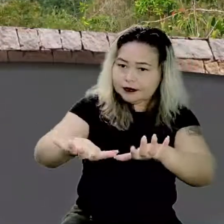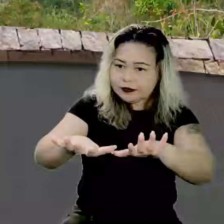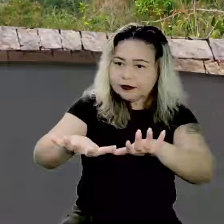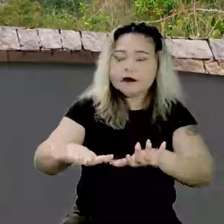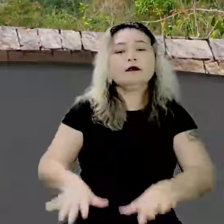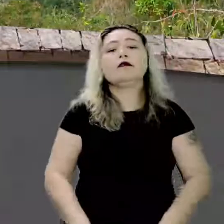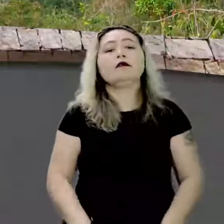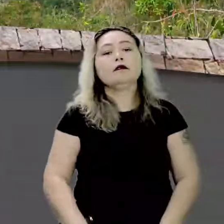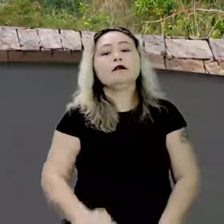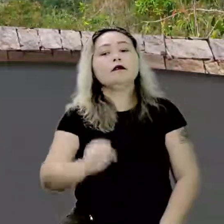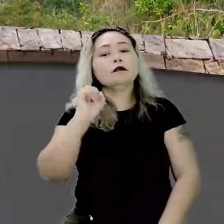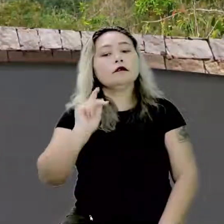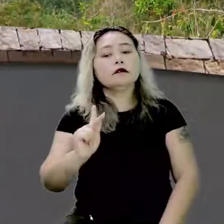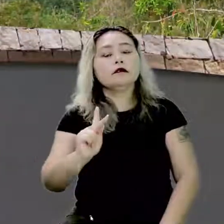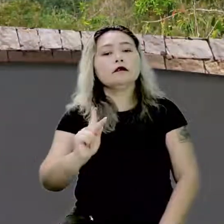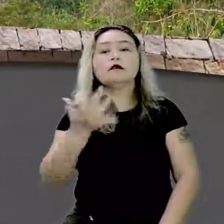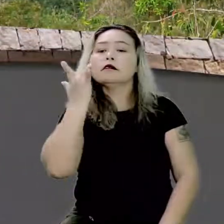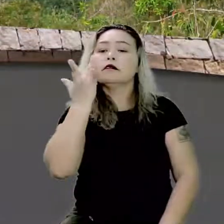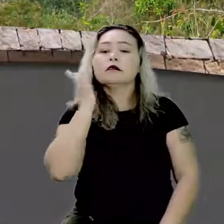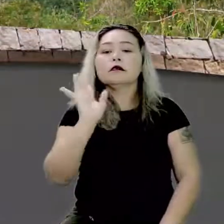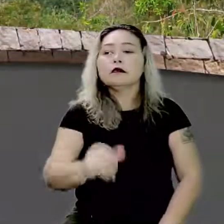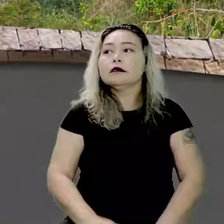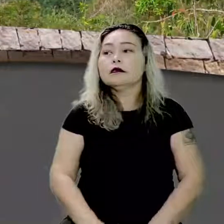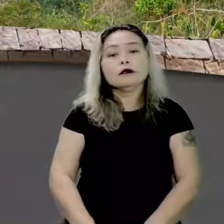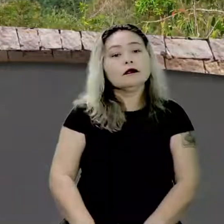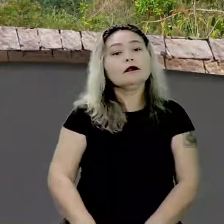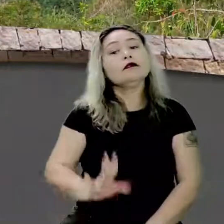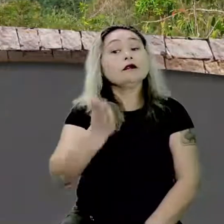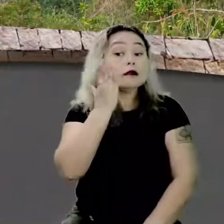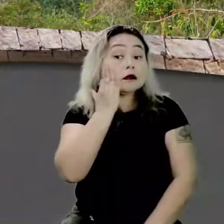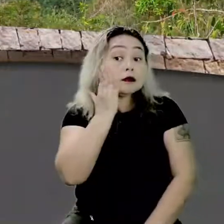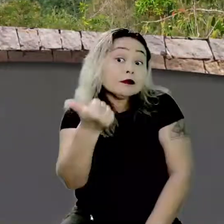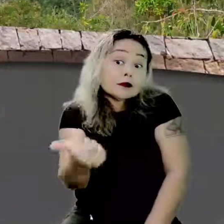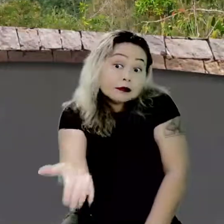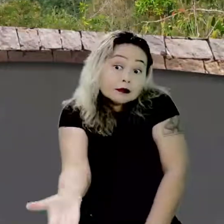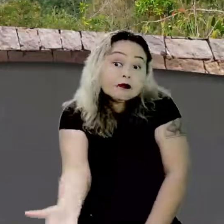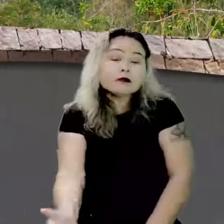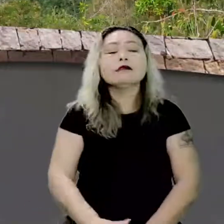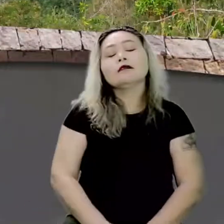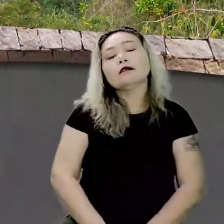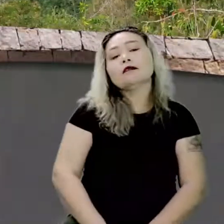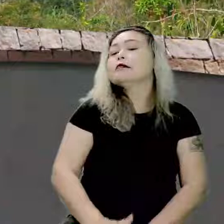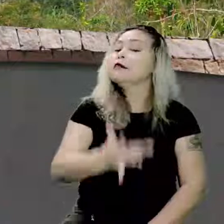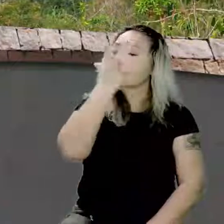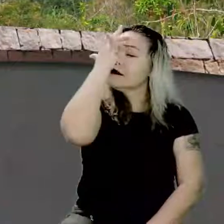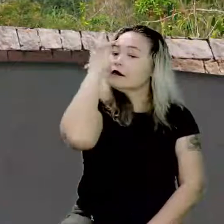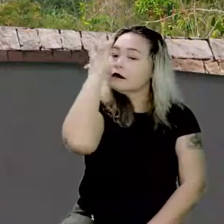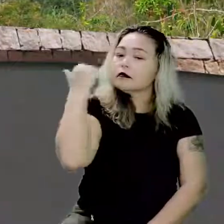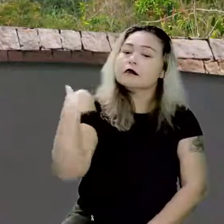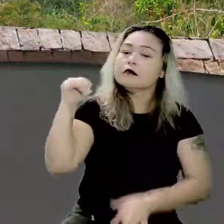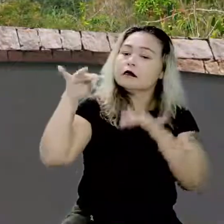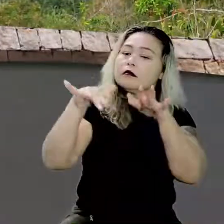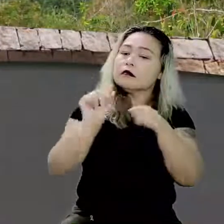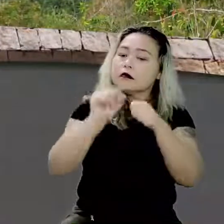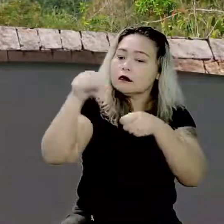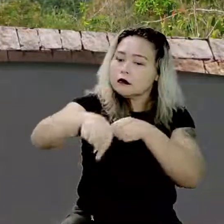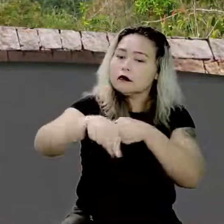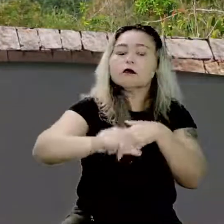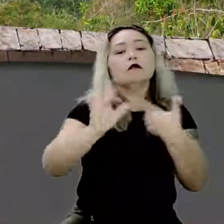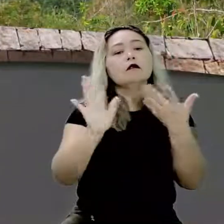Ok? Hoje o professor não sabia disso. Pois é isso aí. Pessoas vieram para